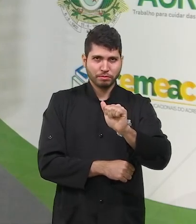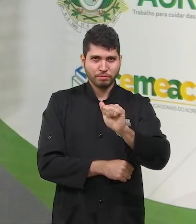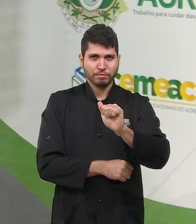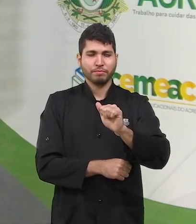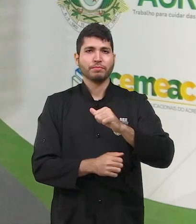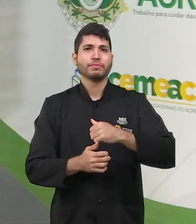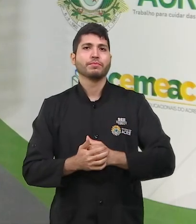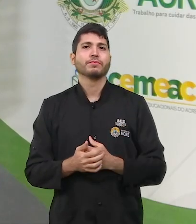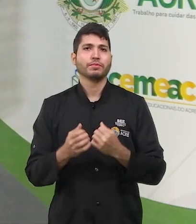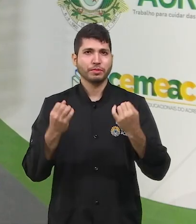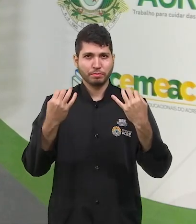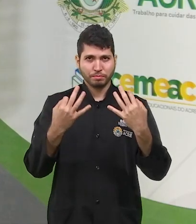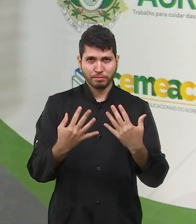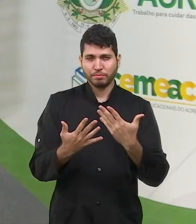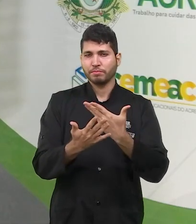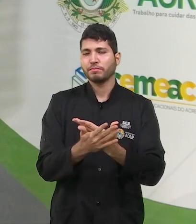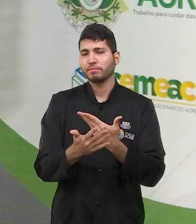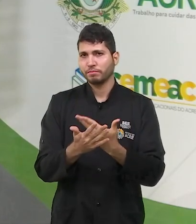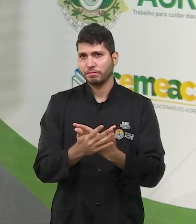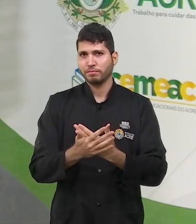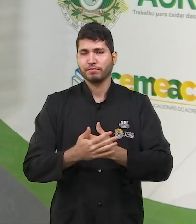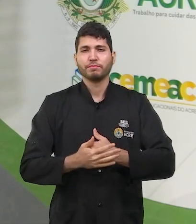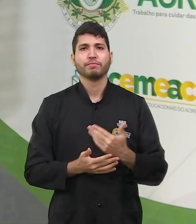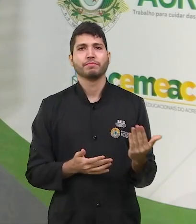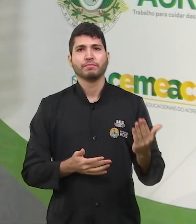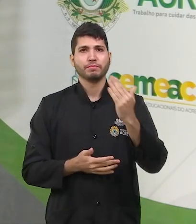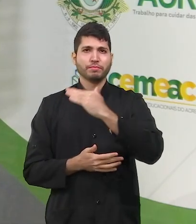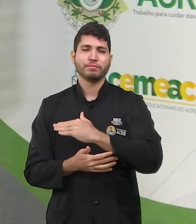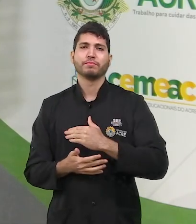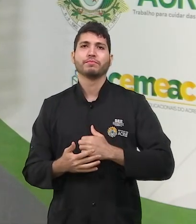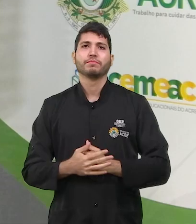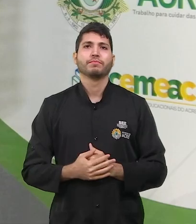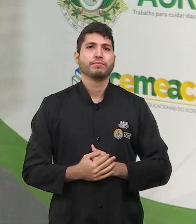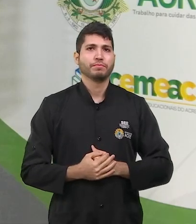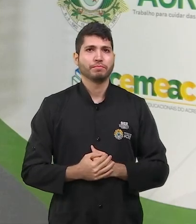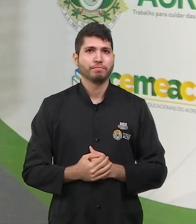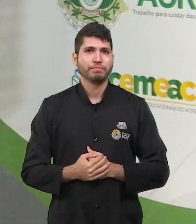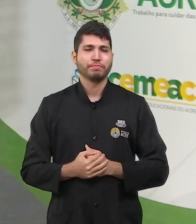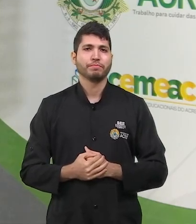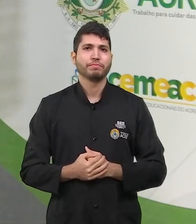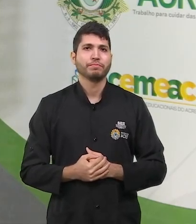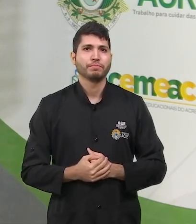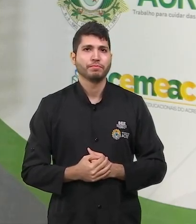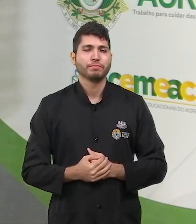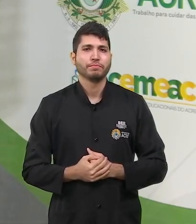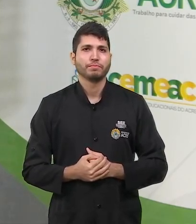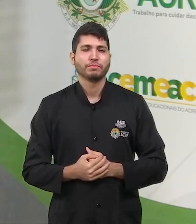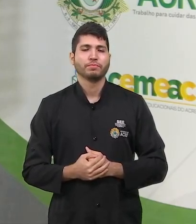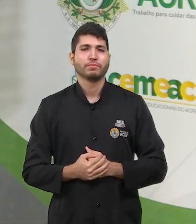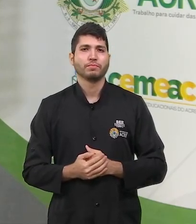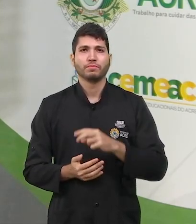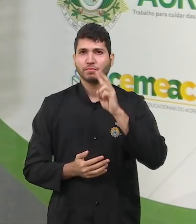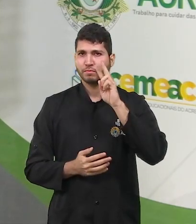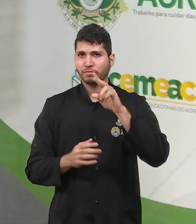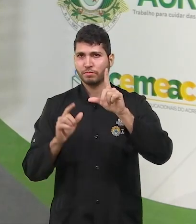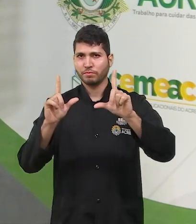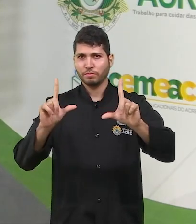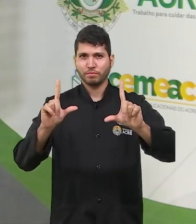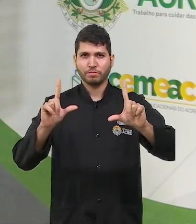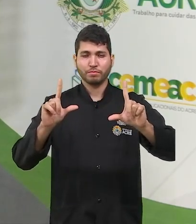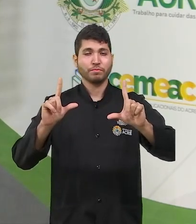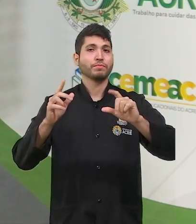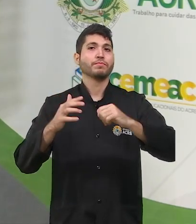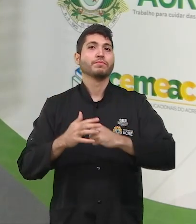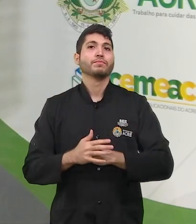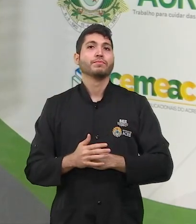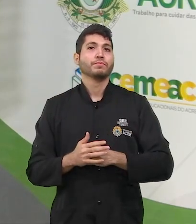aula. Ok? Vamos lá então. Pessoal, quero chamar vocês para acompanhar aqui na tela as principais